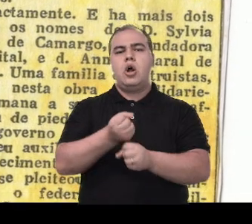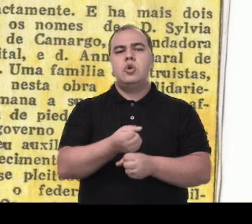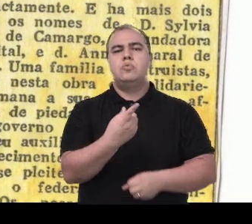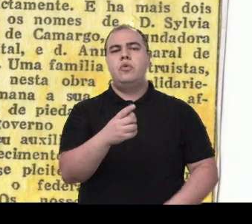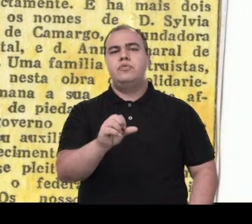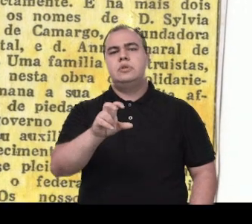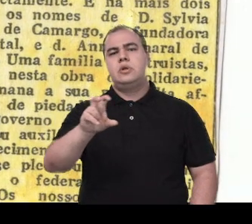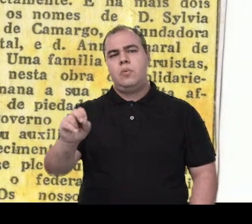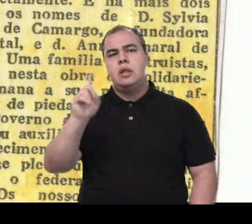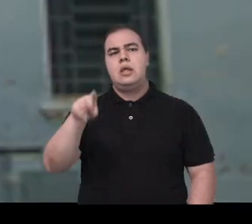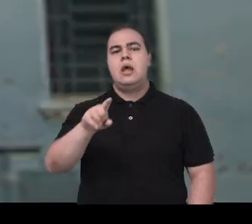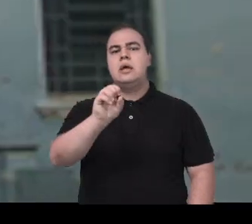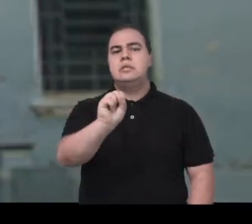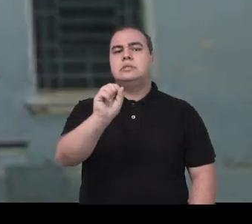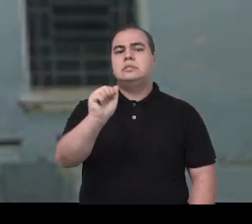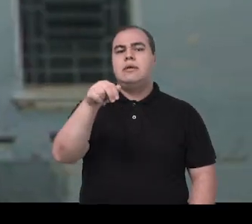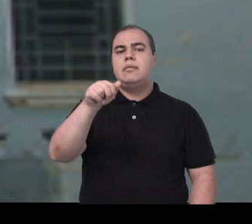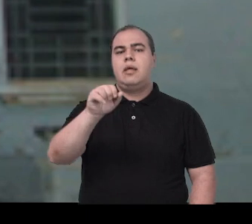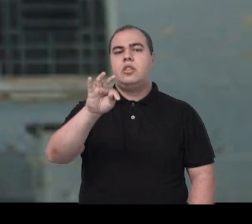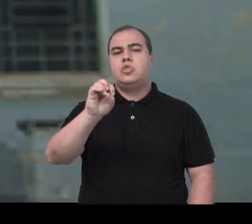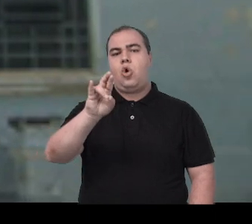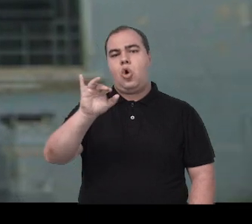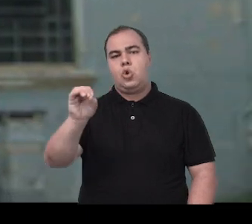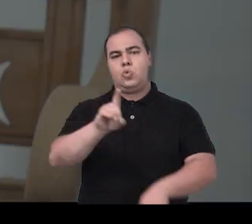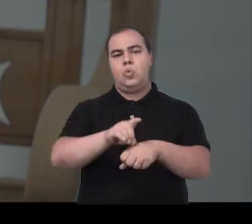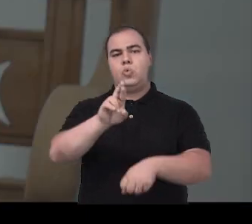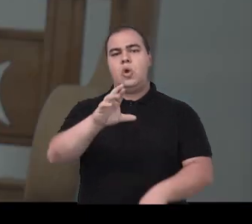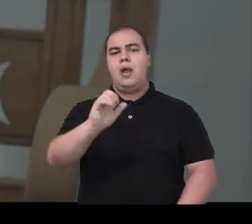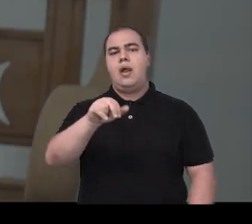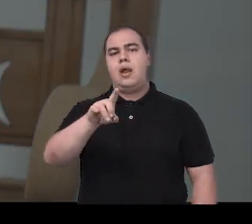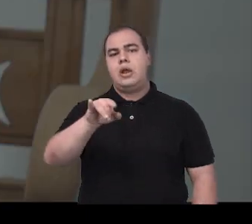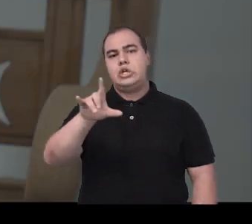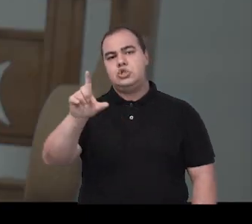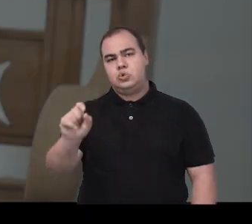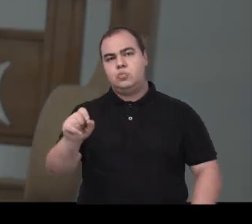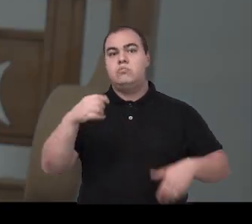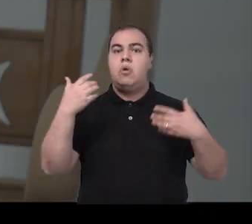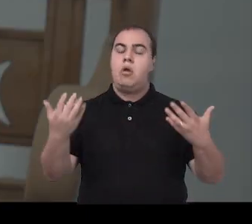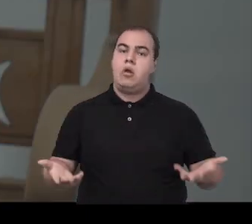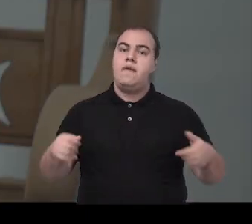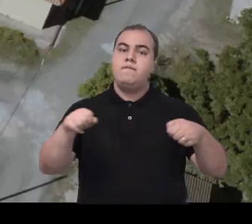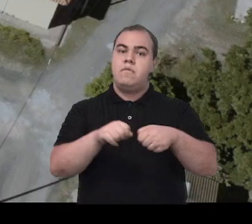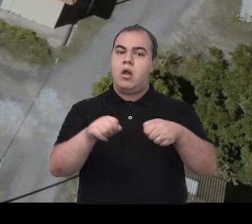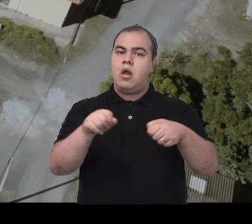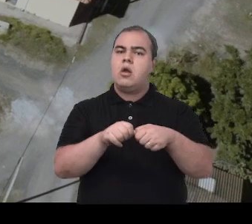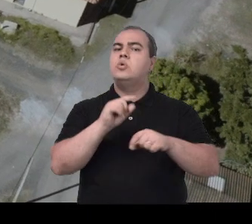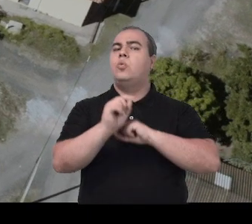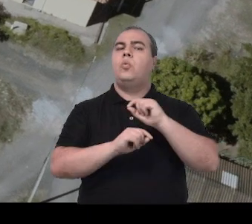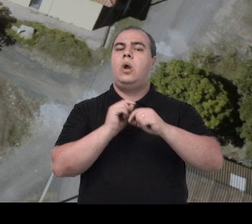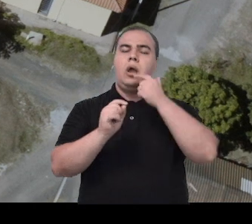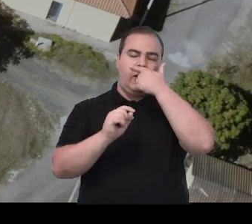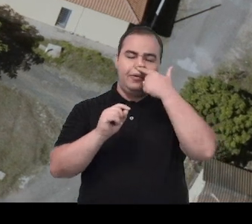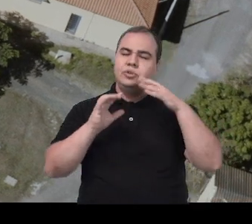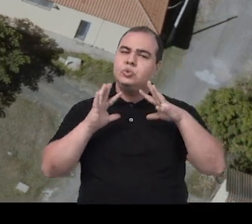50, por aí, mudou para Sanatório Dr. Cândido Ferreira. Ali na recepção a gente fazia praticamente